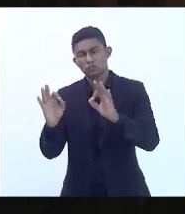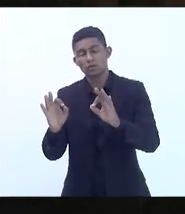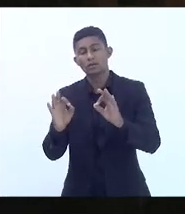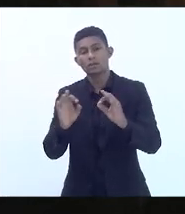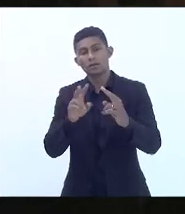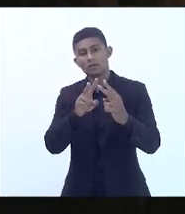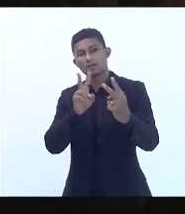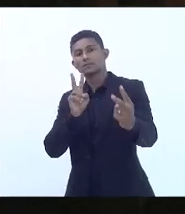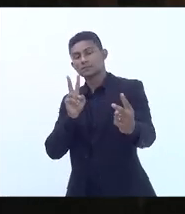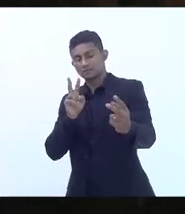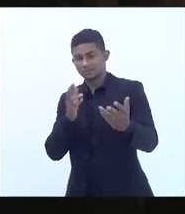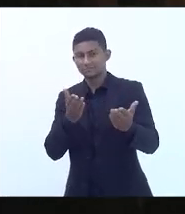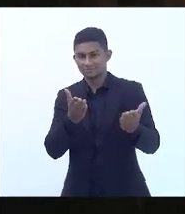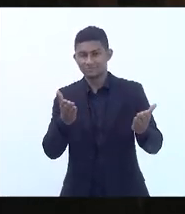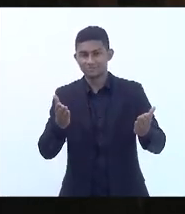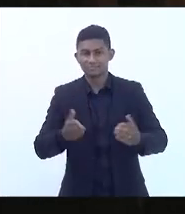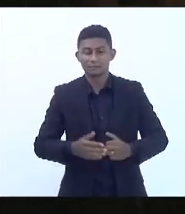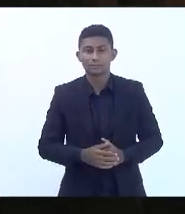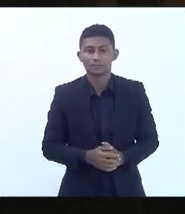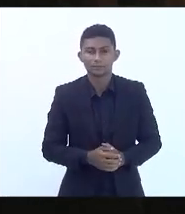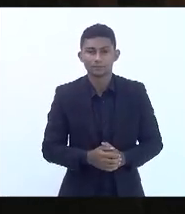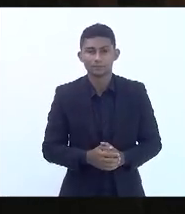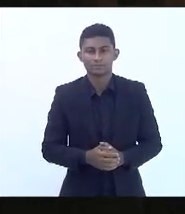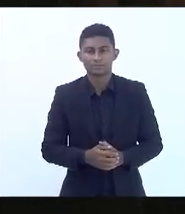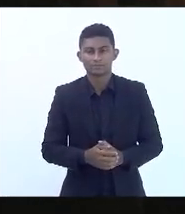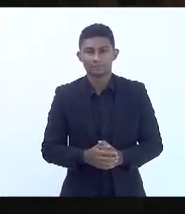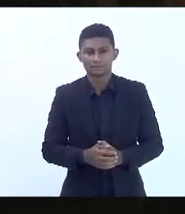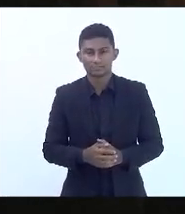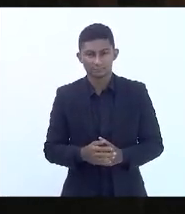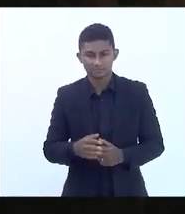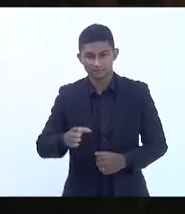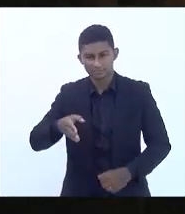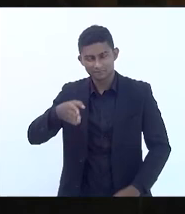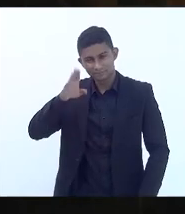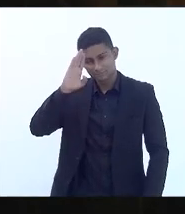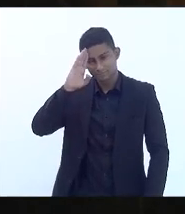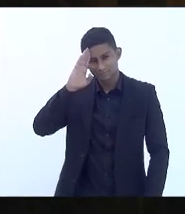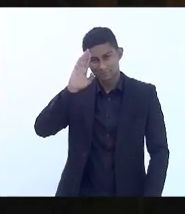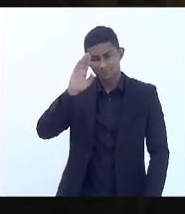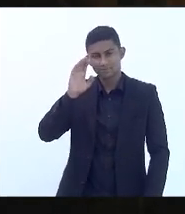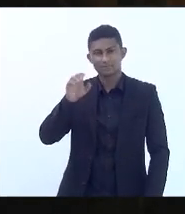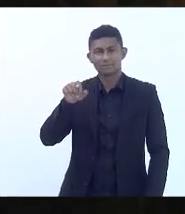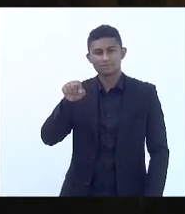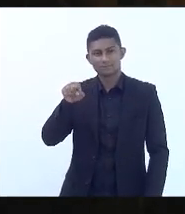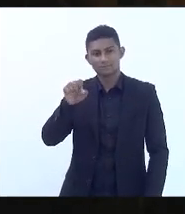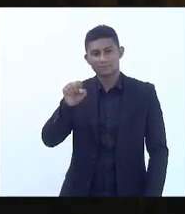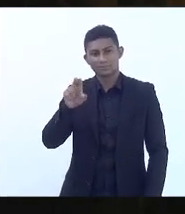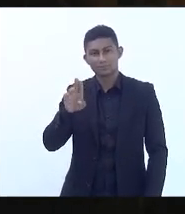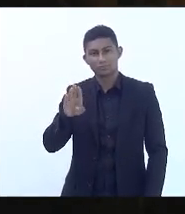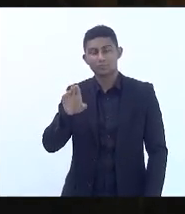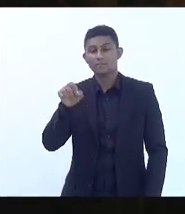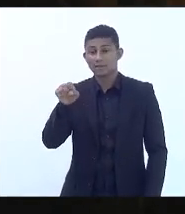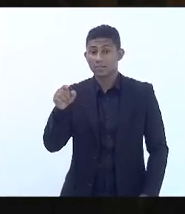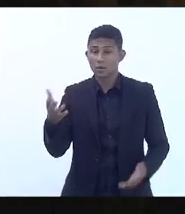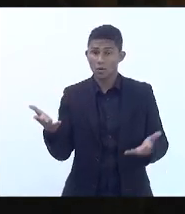forma remota, não é o caso do subtenente Bernardo, que hoje está de